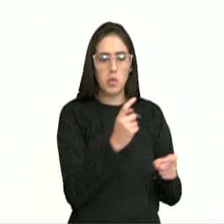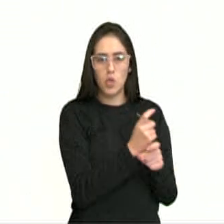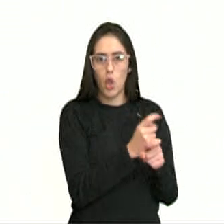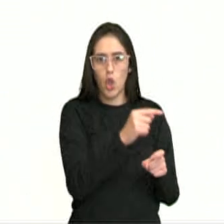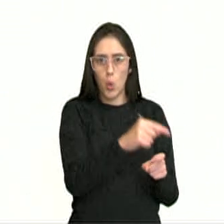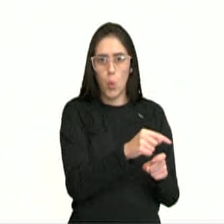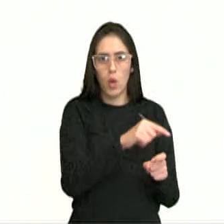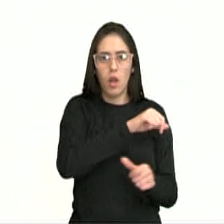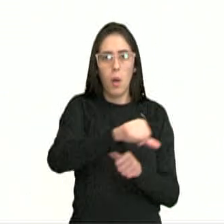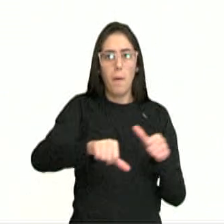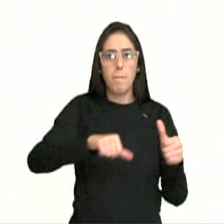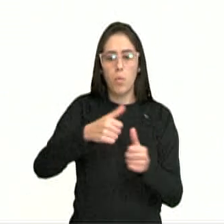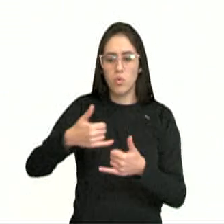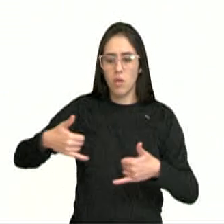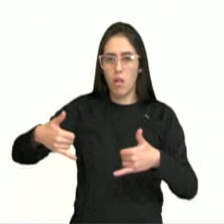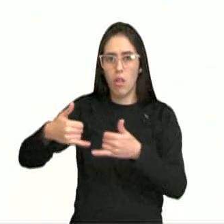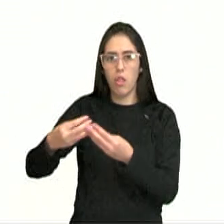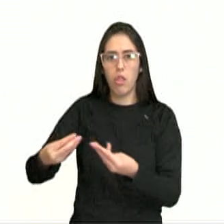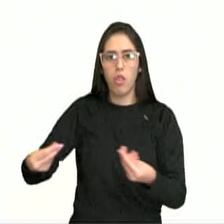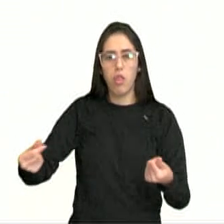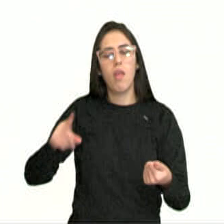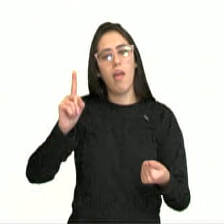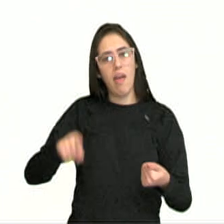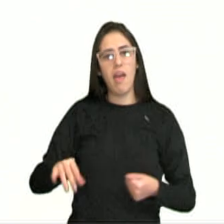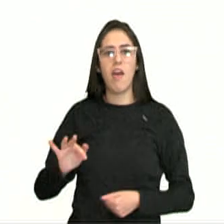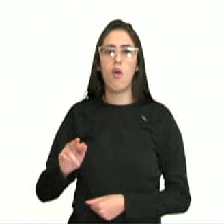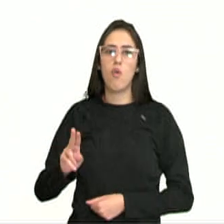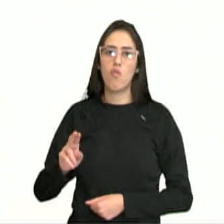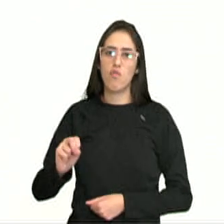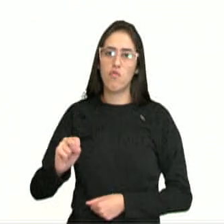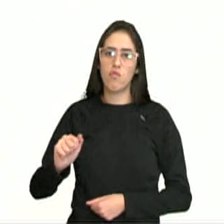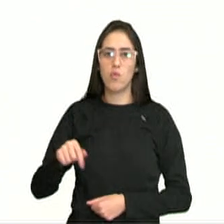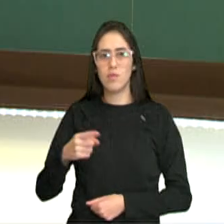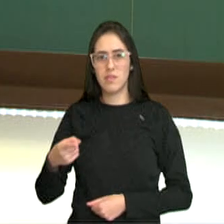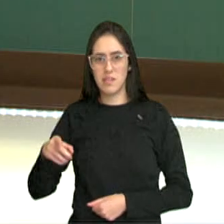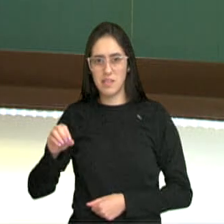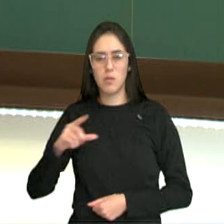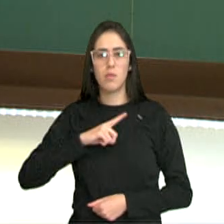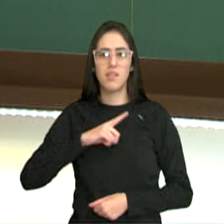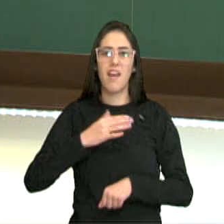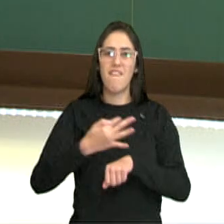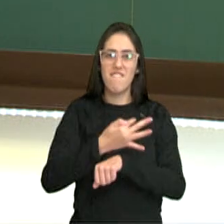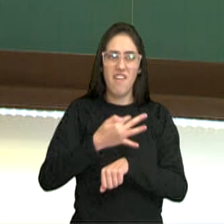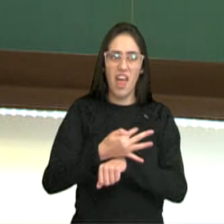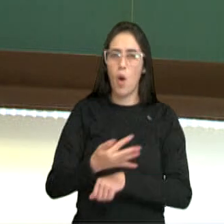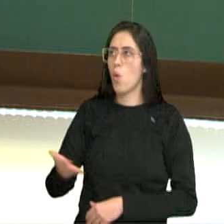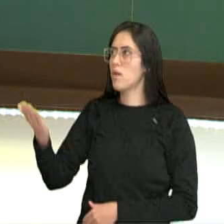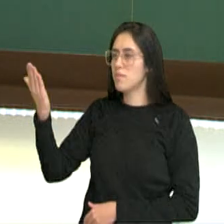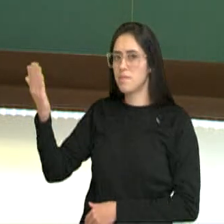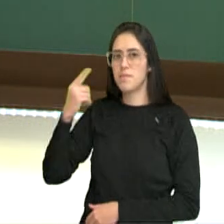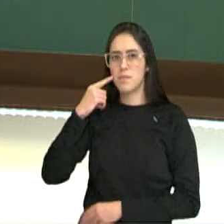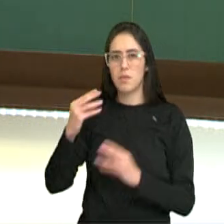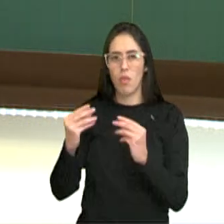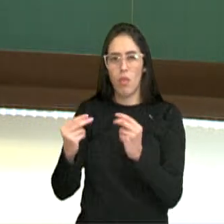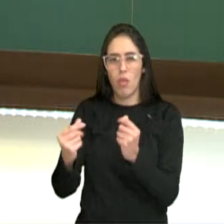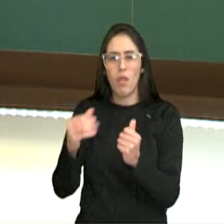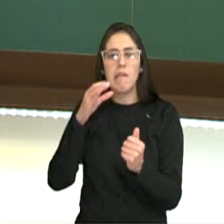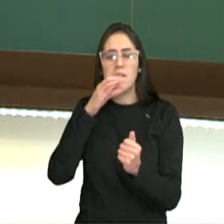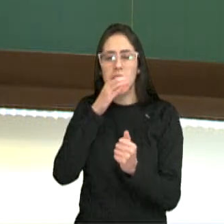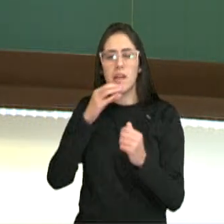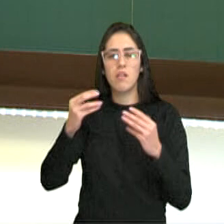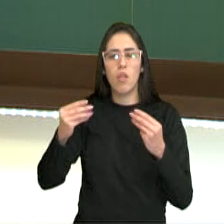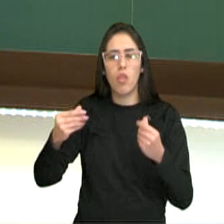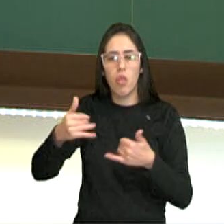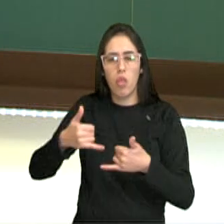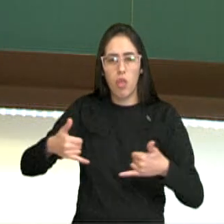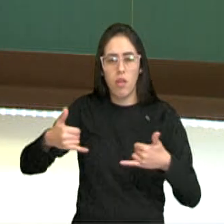eu tenho ponto de fusão. E aqui tem uma representação do ferro fundido, então do ferro que foi derretido, e a fusão da água